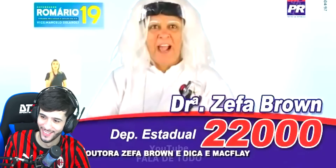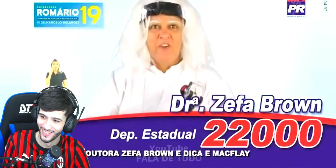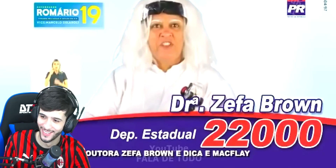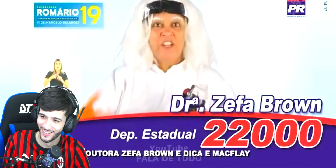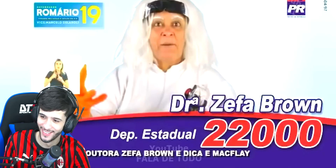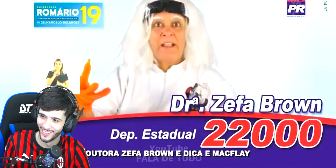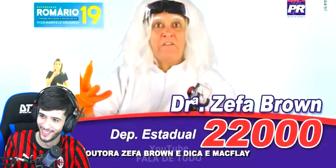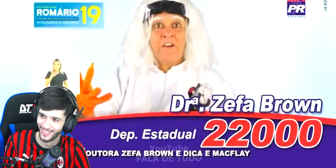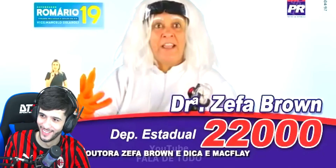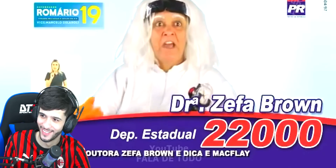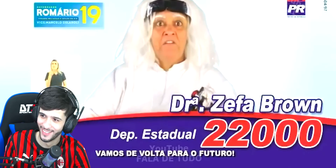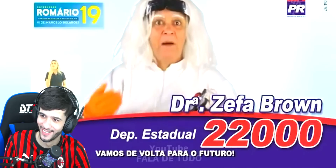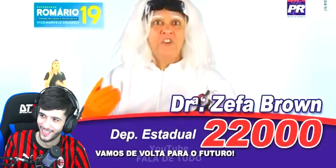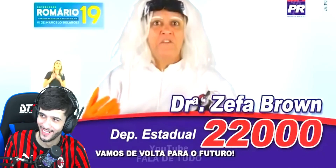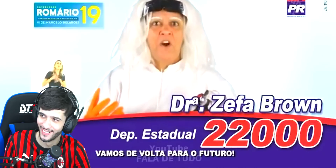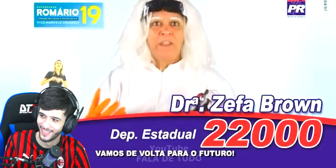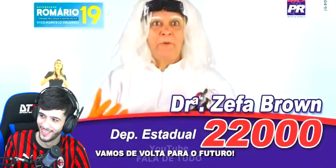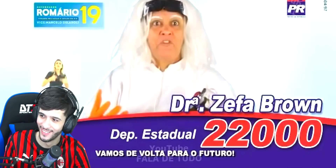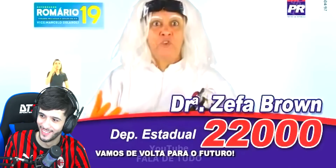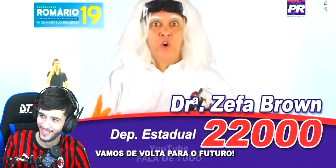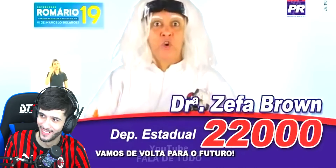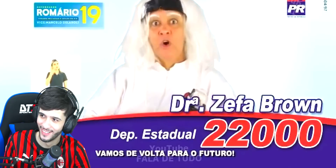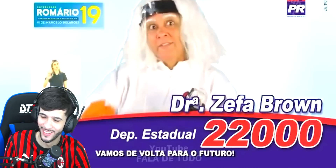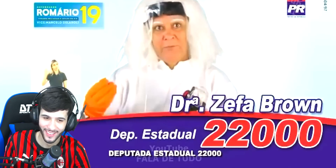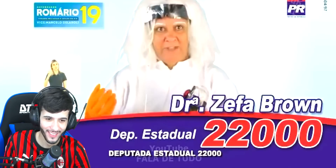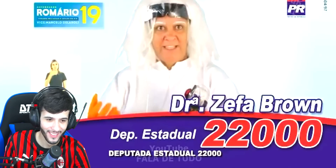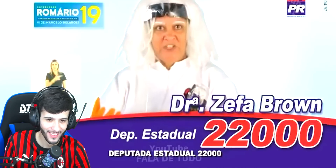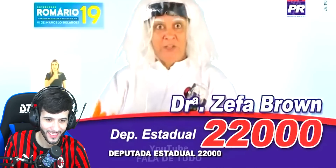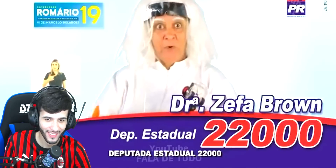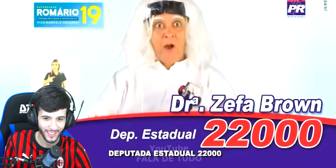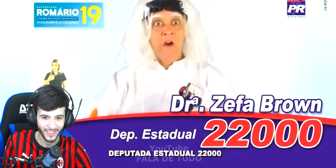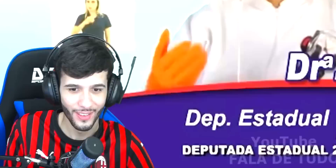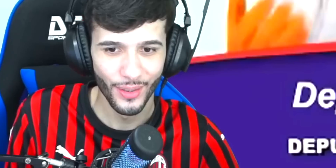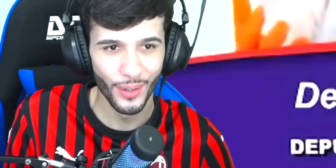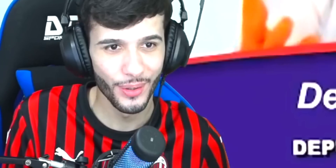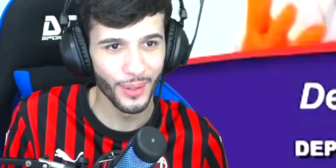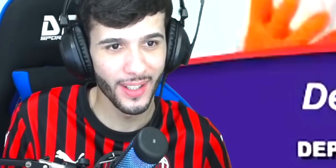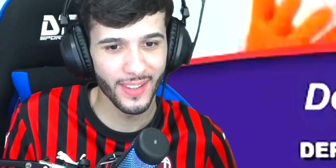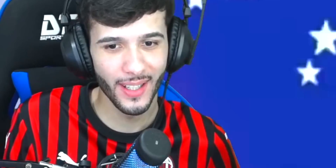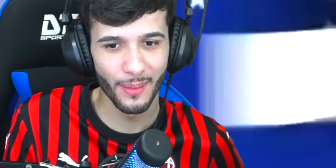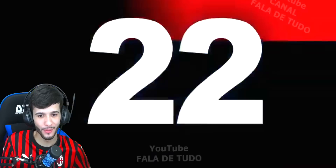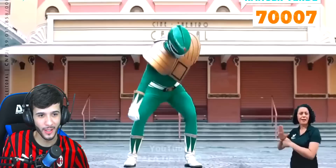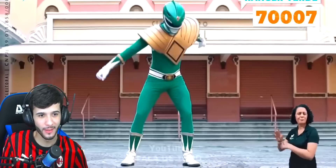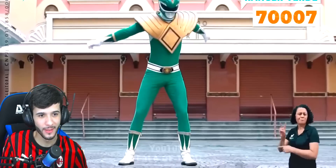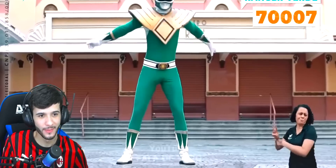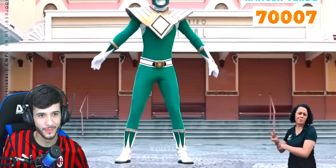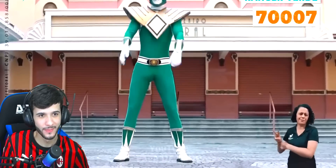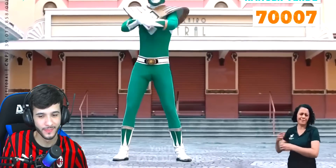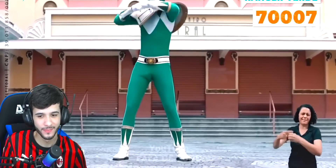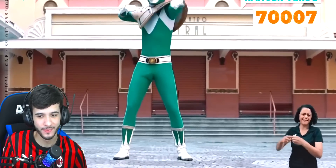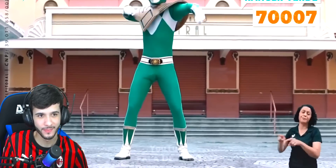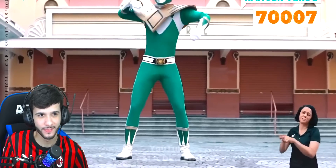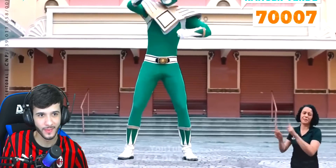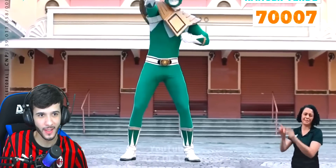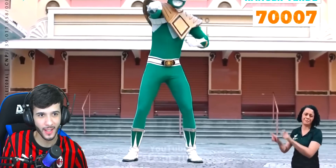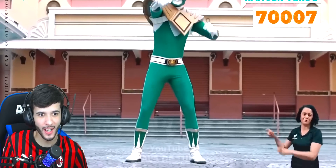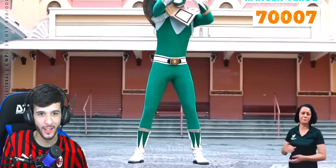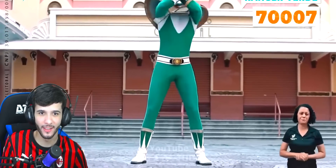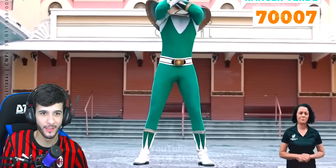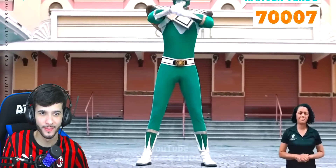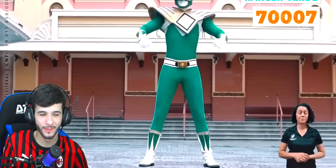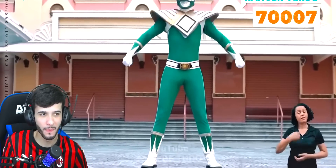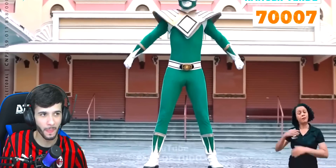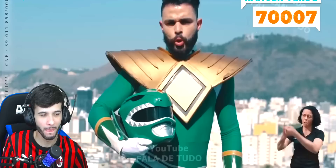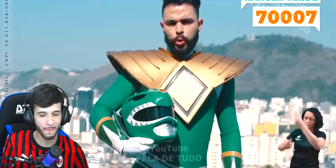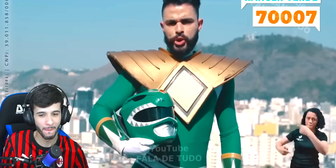Zé Fabral indica McFly. Vamos de volta pro futuro, deputada estadual. Doutora Zé Fabral. Ah,